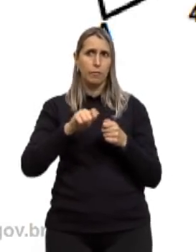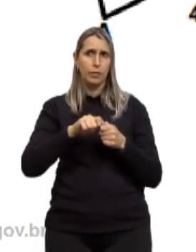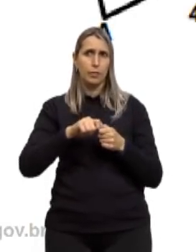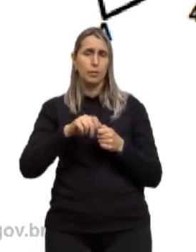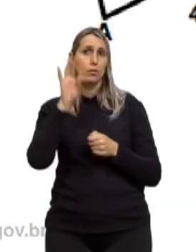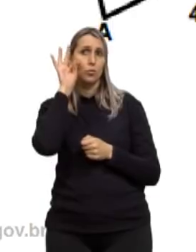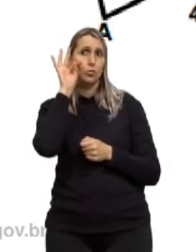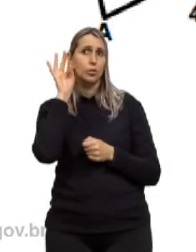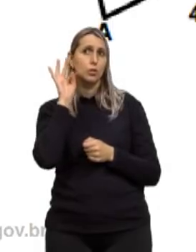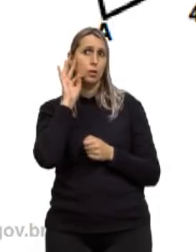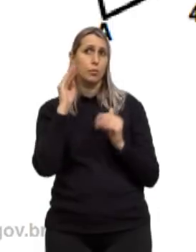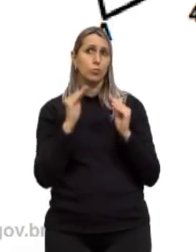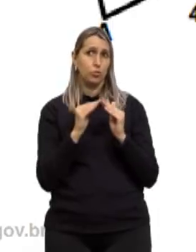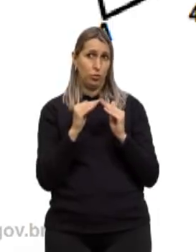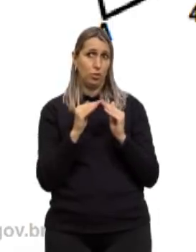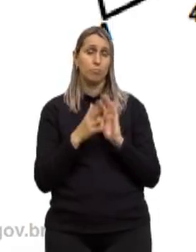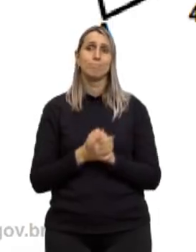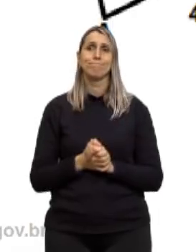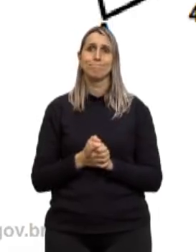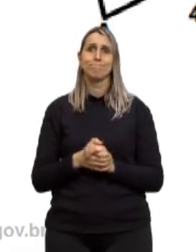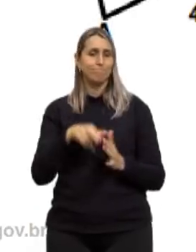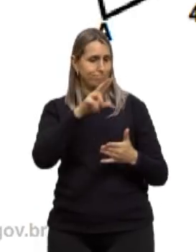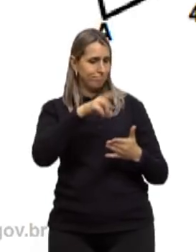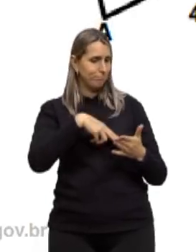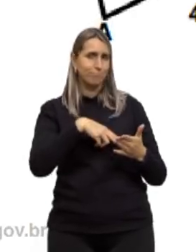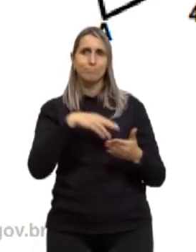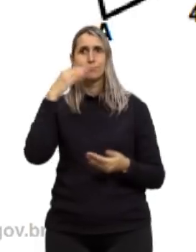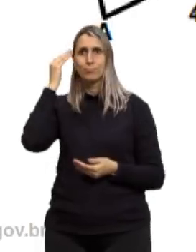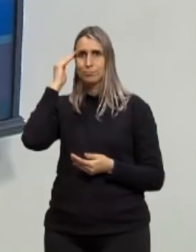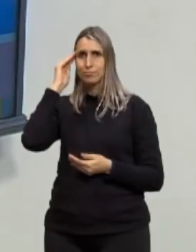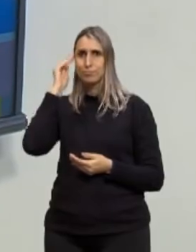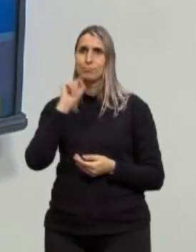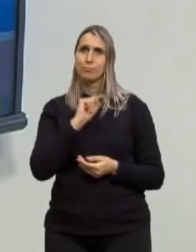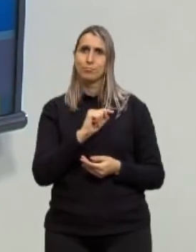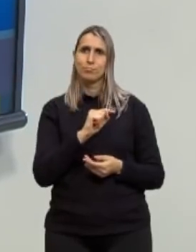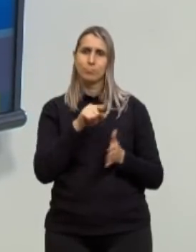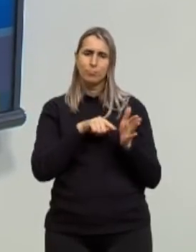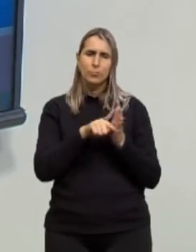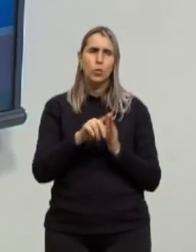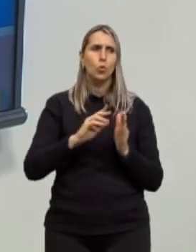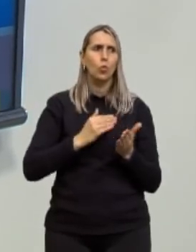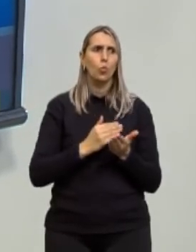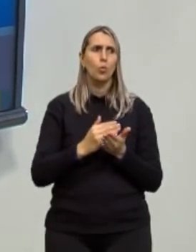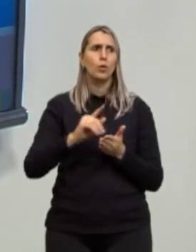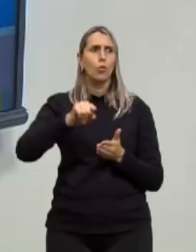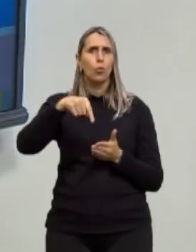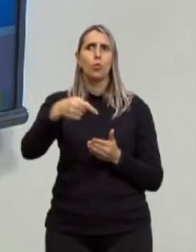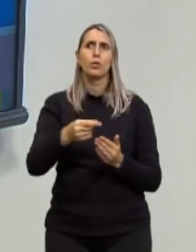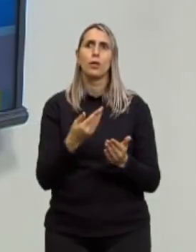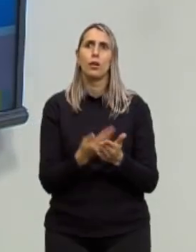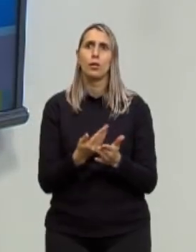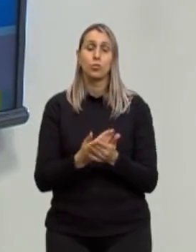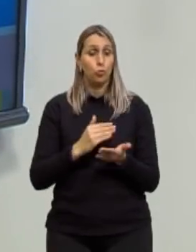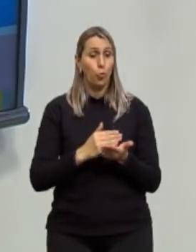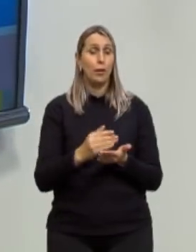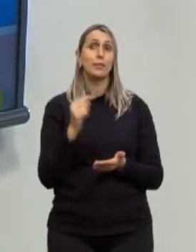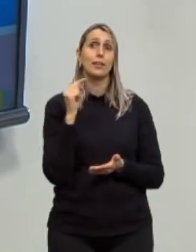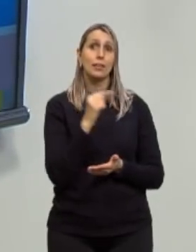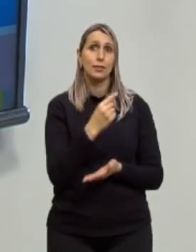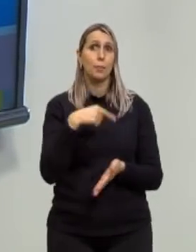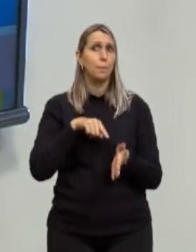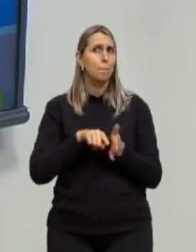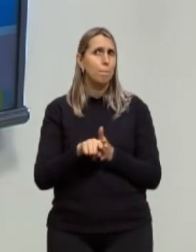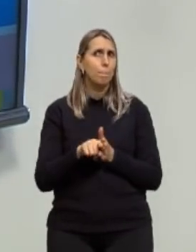fazerem de tema de casa então vamos ler e vamos entender lá e quando nós começamos a nossa próxima aula a gente começa nela